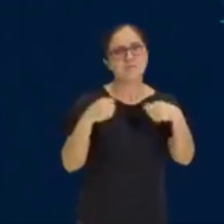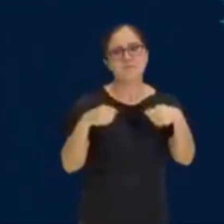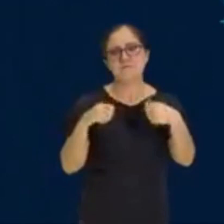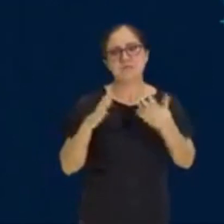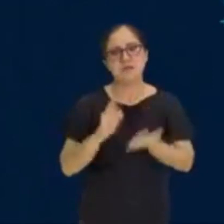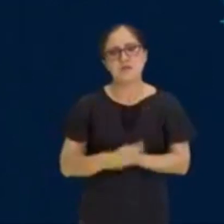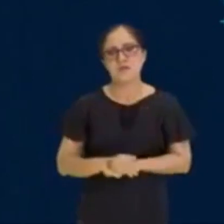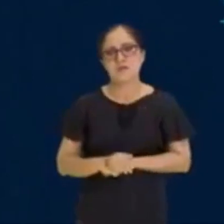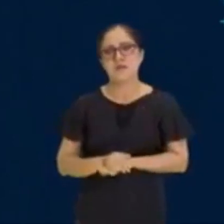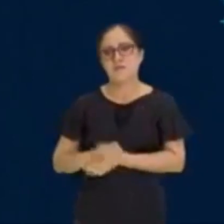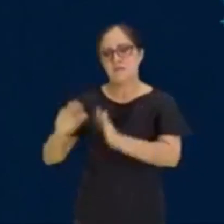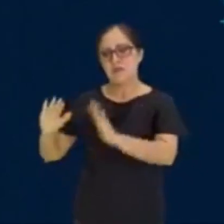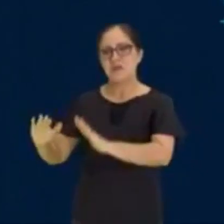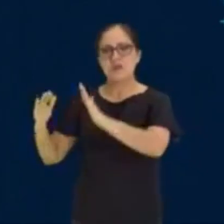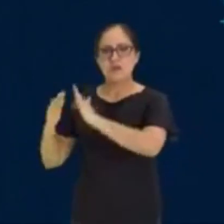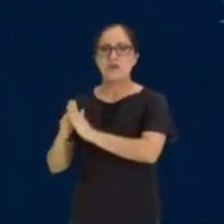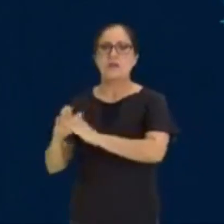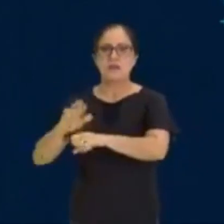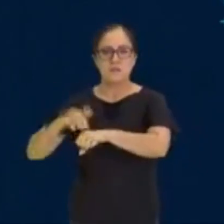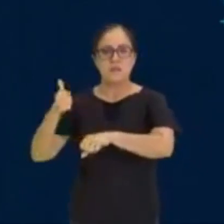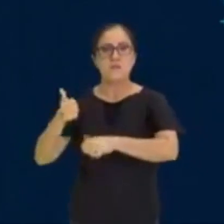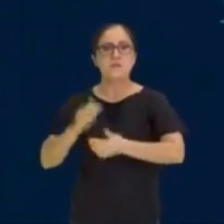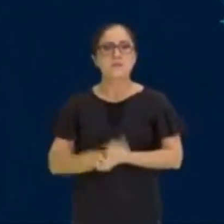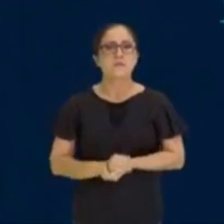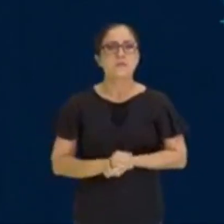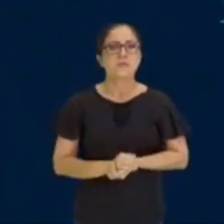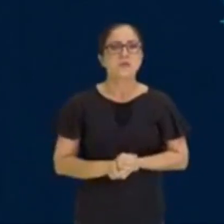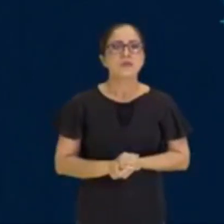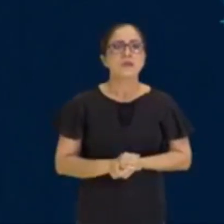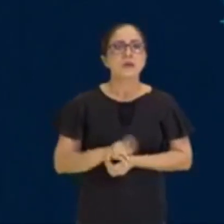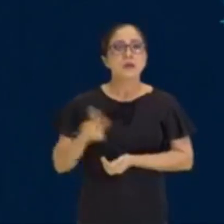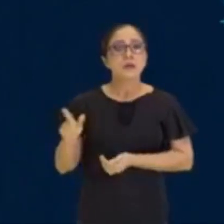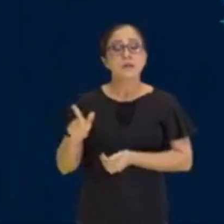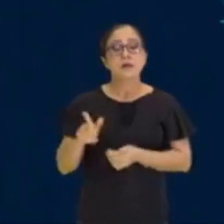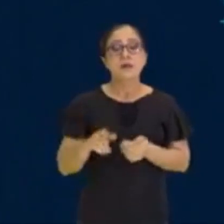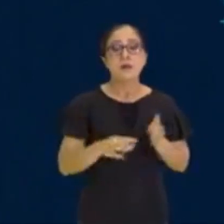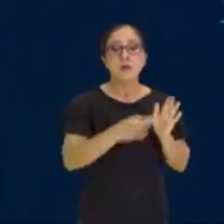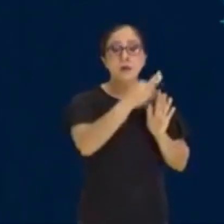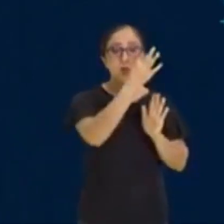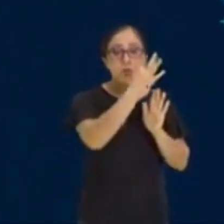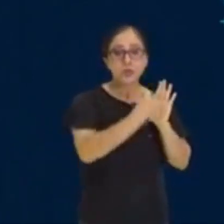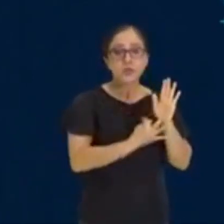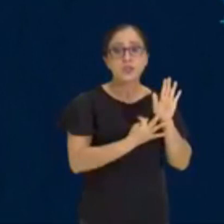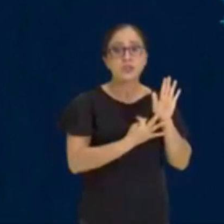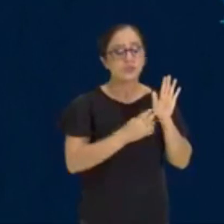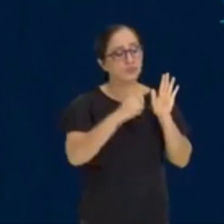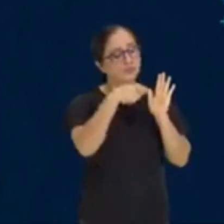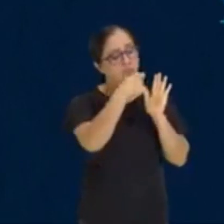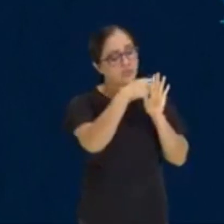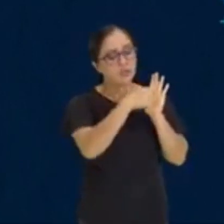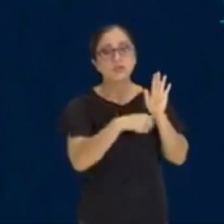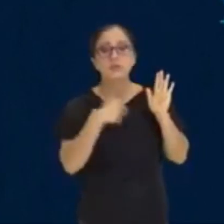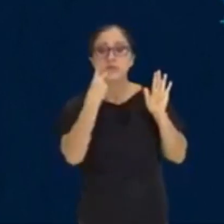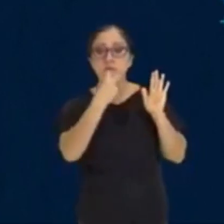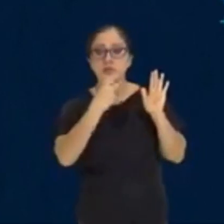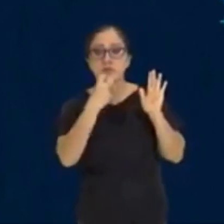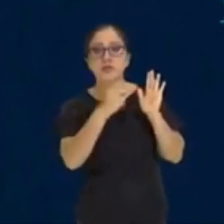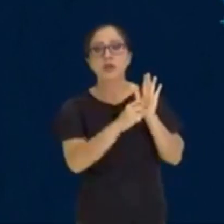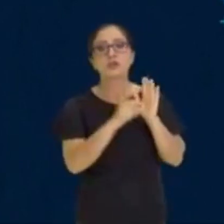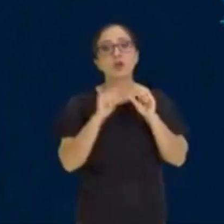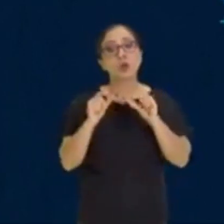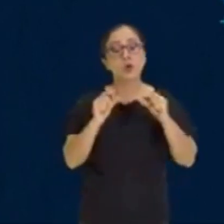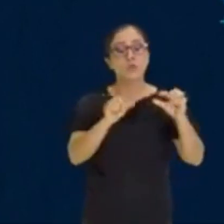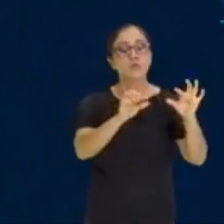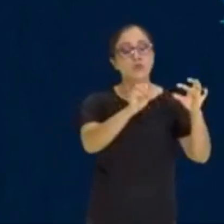passar para o próximo. Os enunciados orais ou escritos são construídos por frases e ou orações.